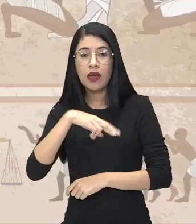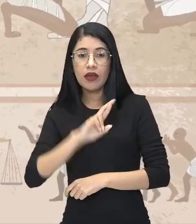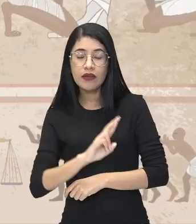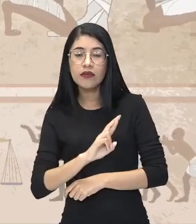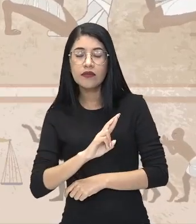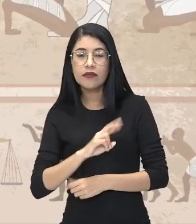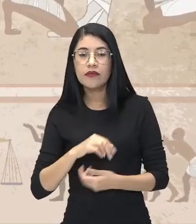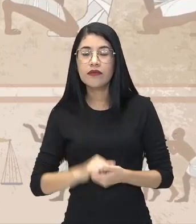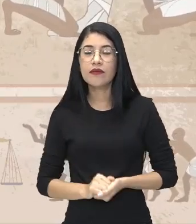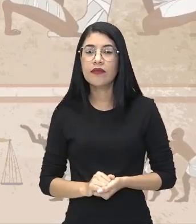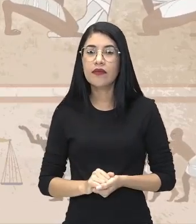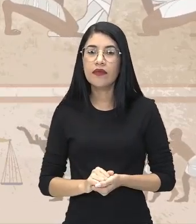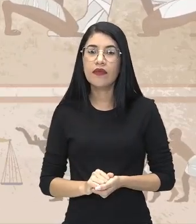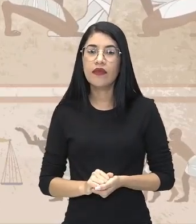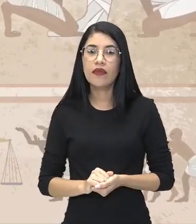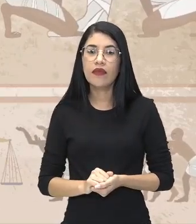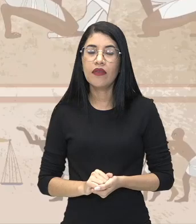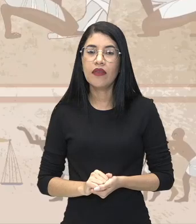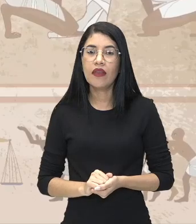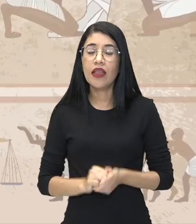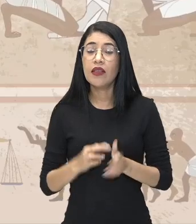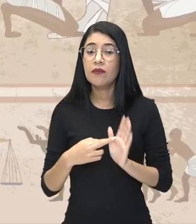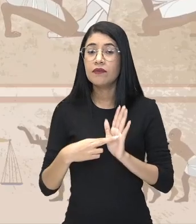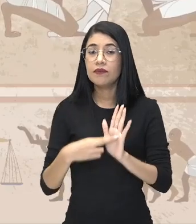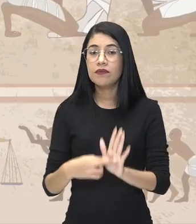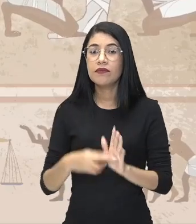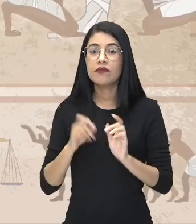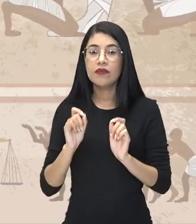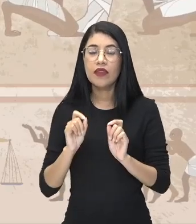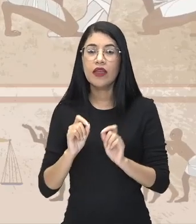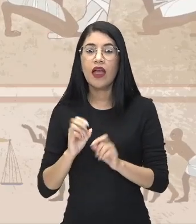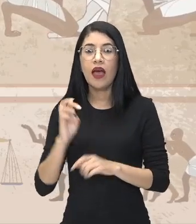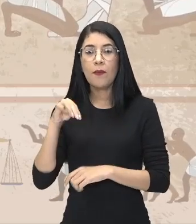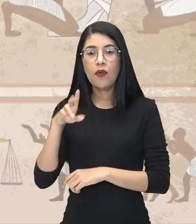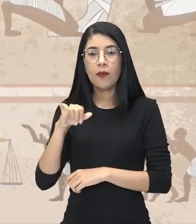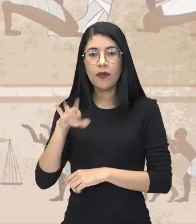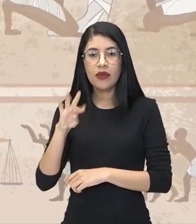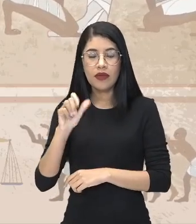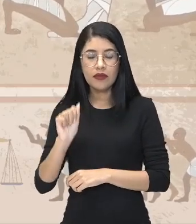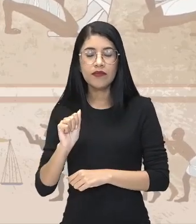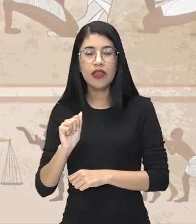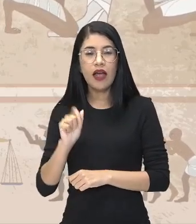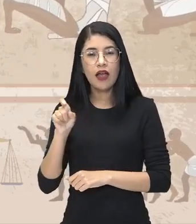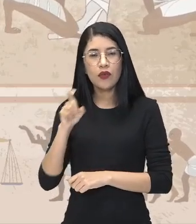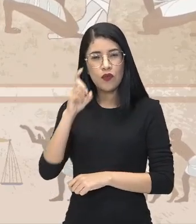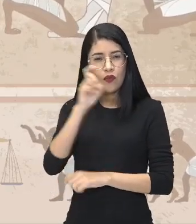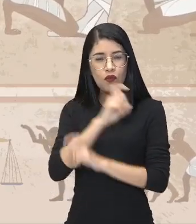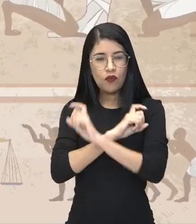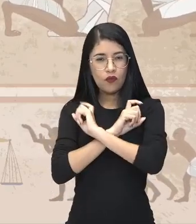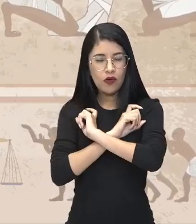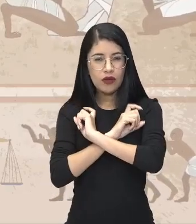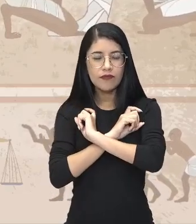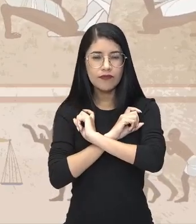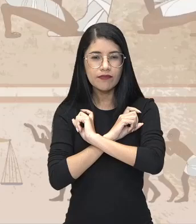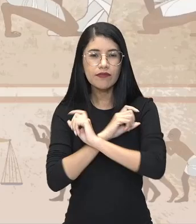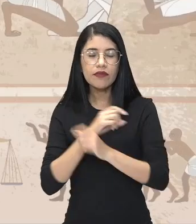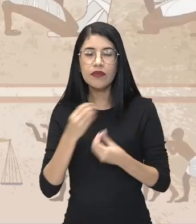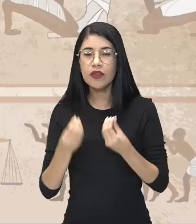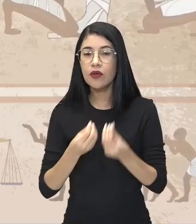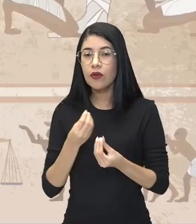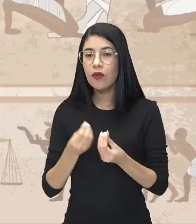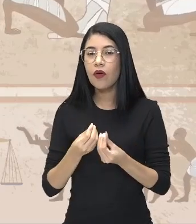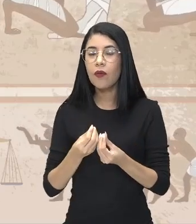religiosa. E, geralmente, eles representavam a mumificação daquele faraó, certo? Como era feita